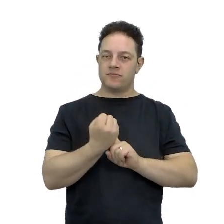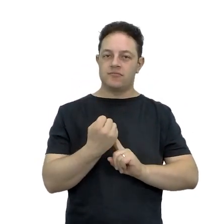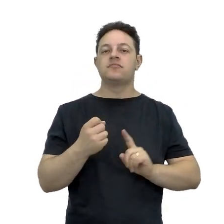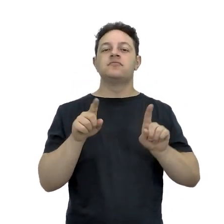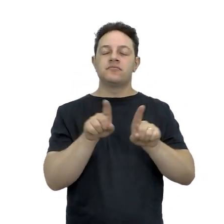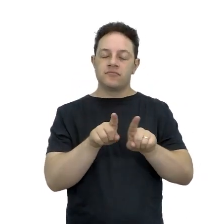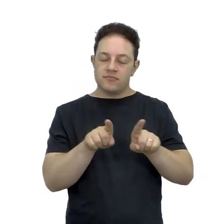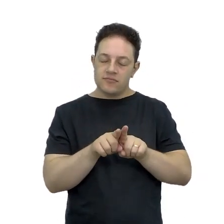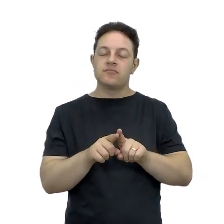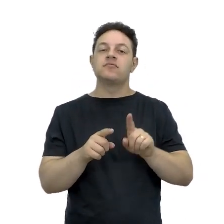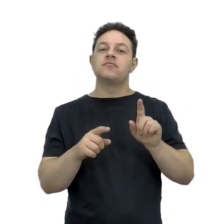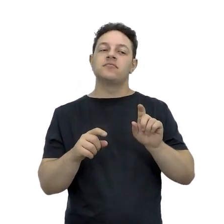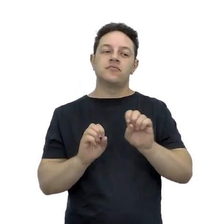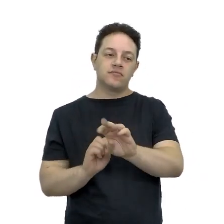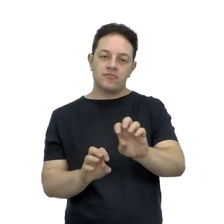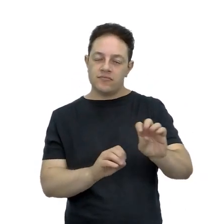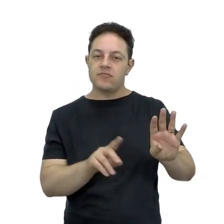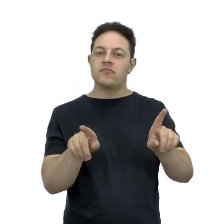das relações